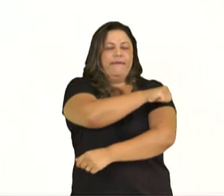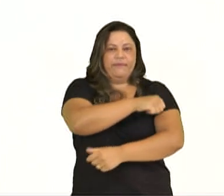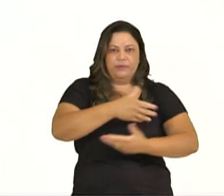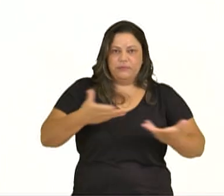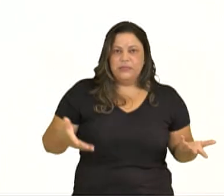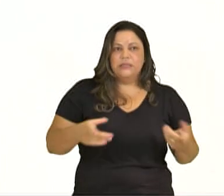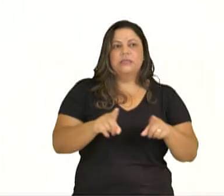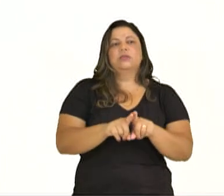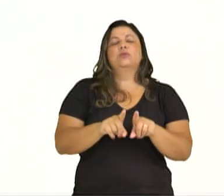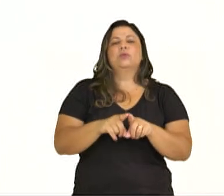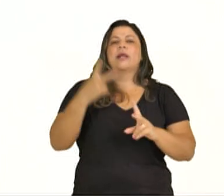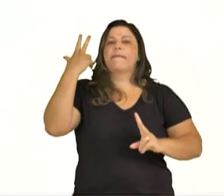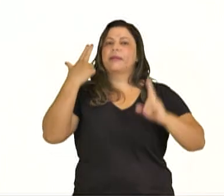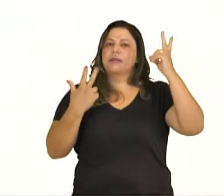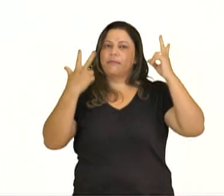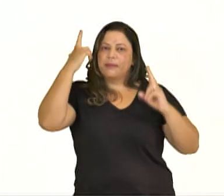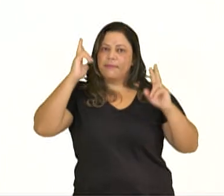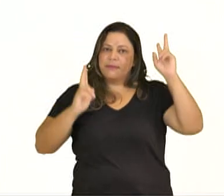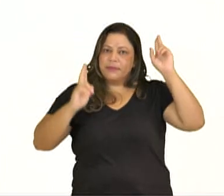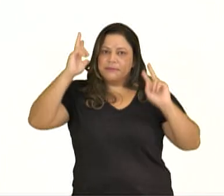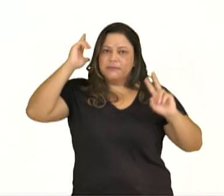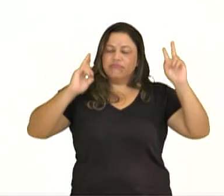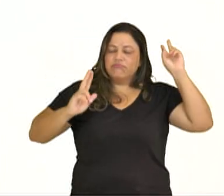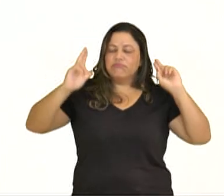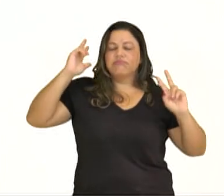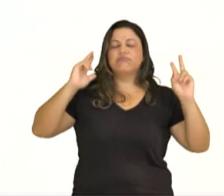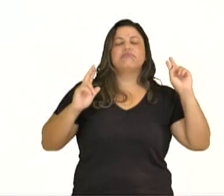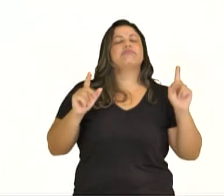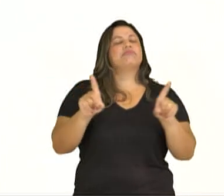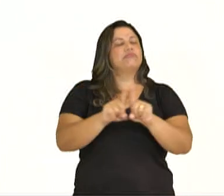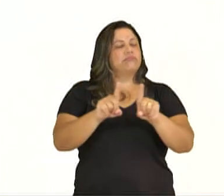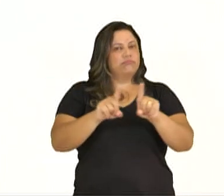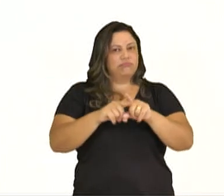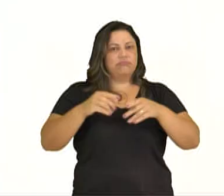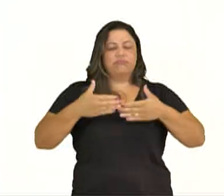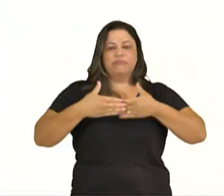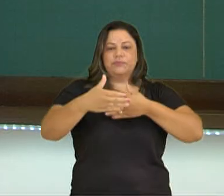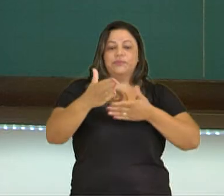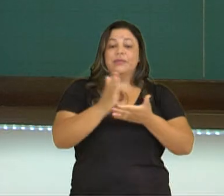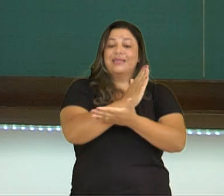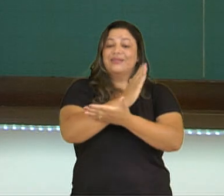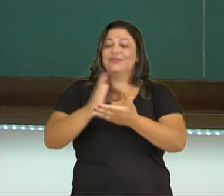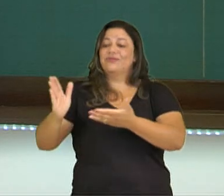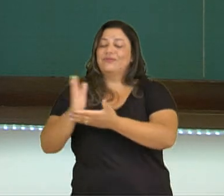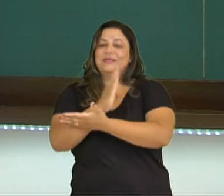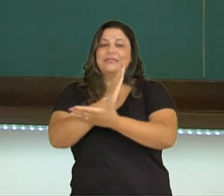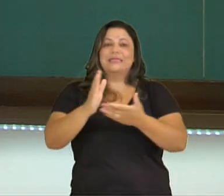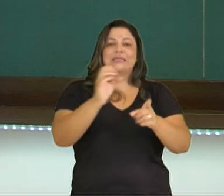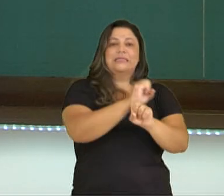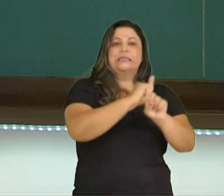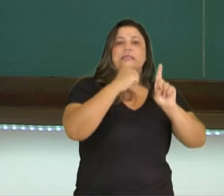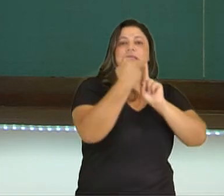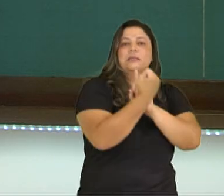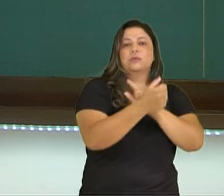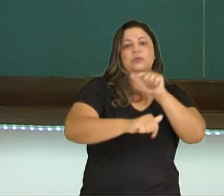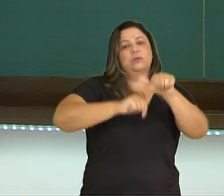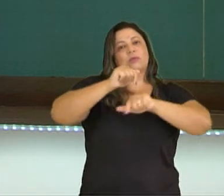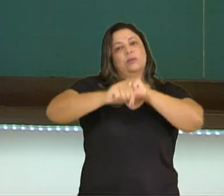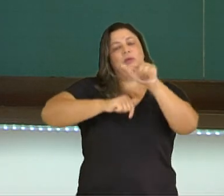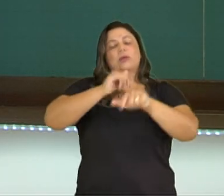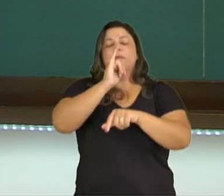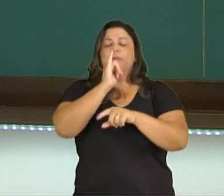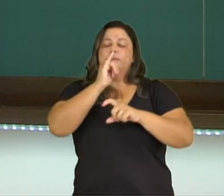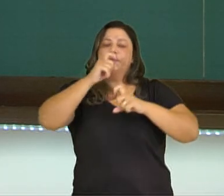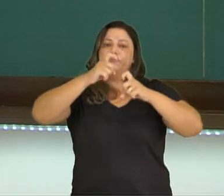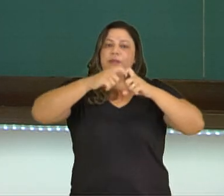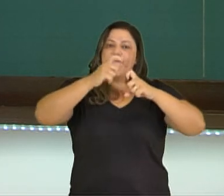de atividades a partir dessa ideia da divisão social do trabalho. Então, quando eu falo do médico,